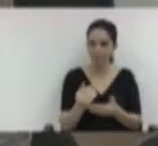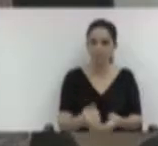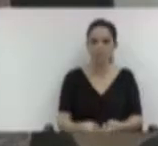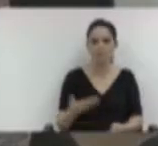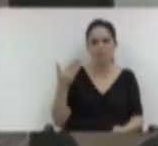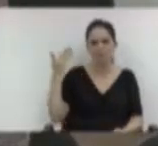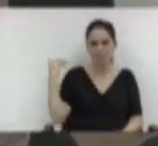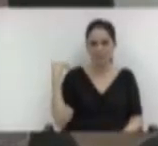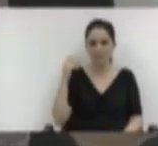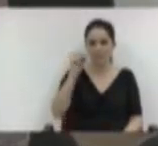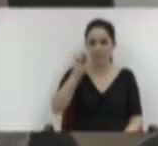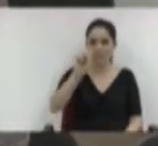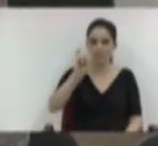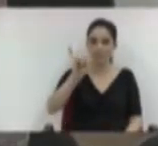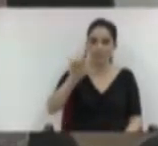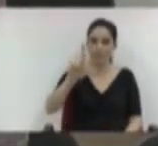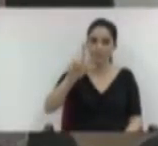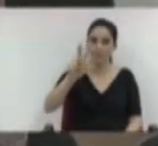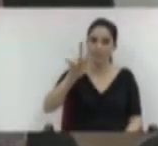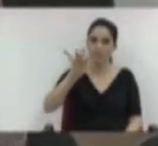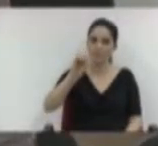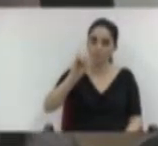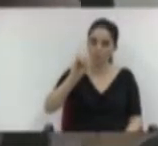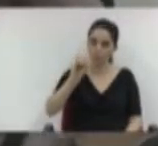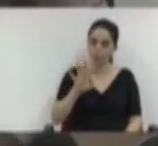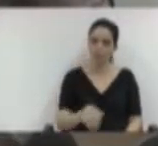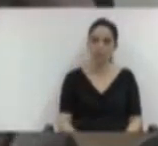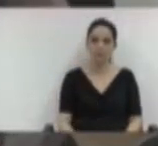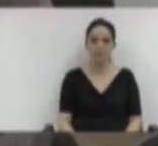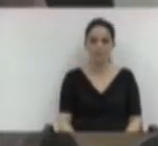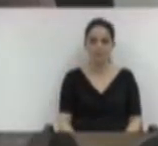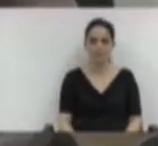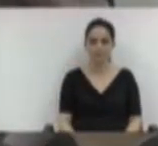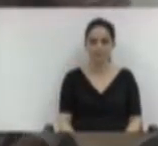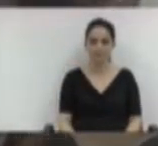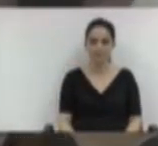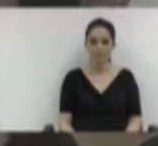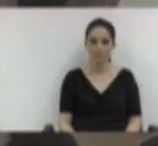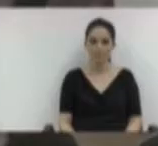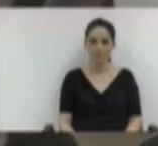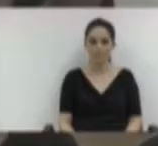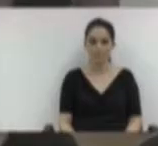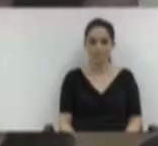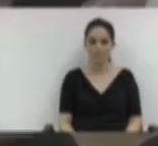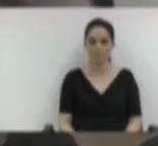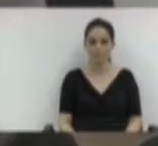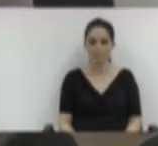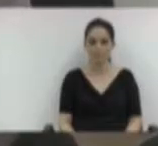Silvio. Essa obra já foi até